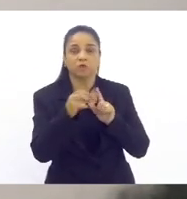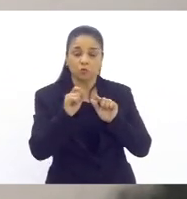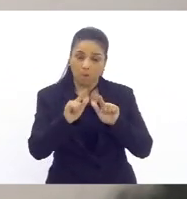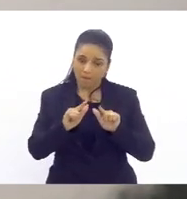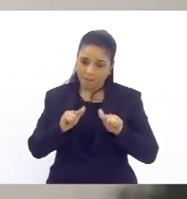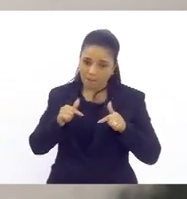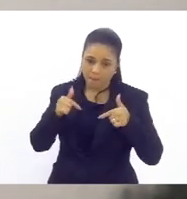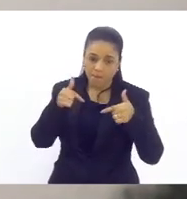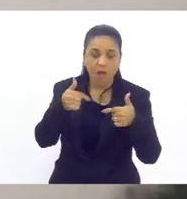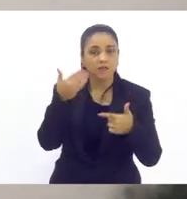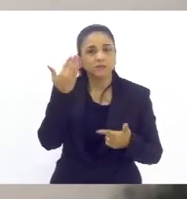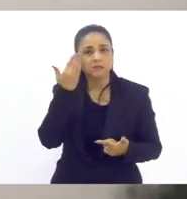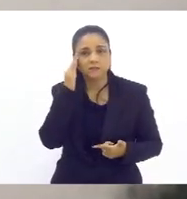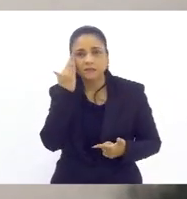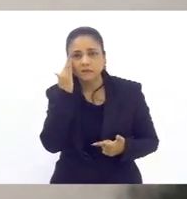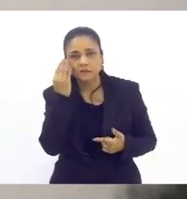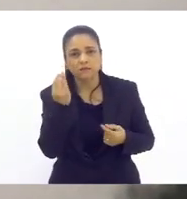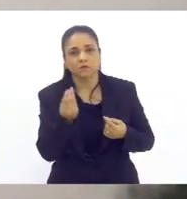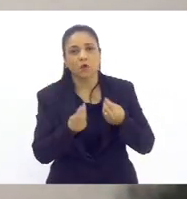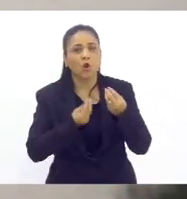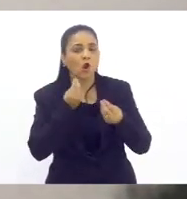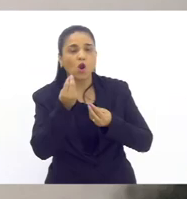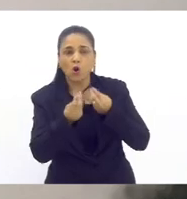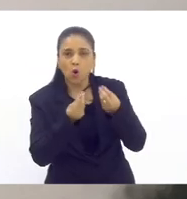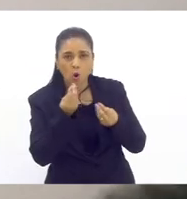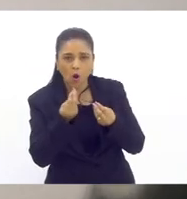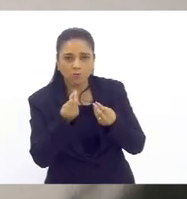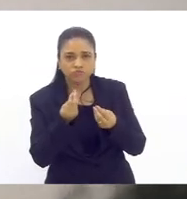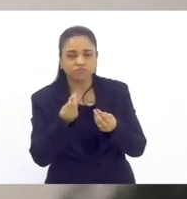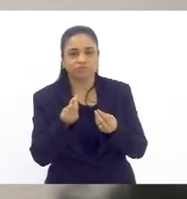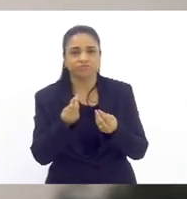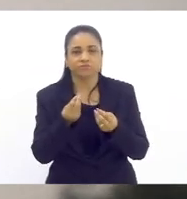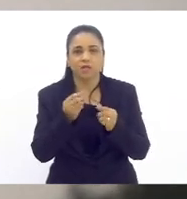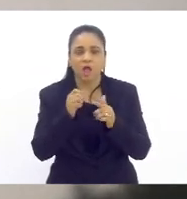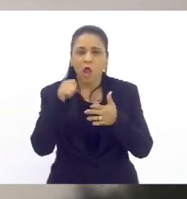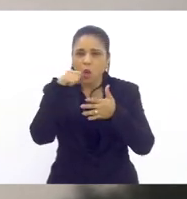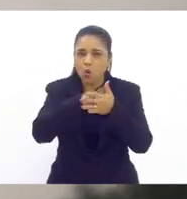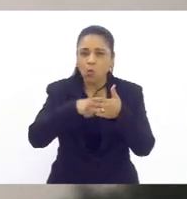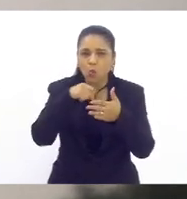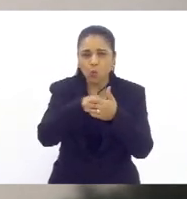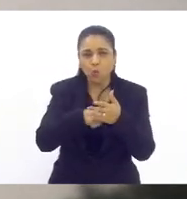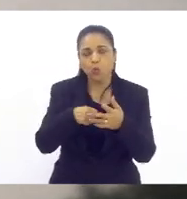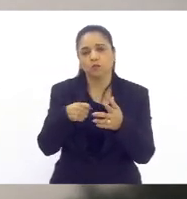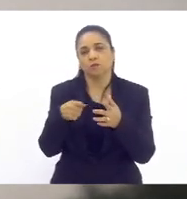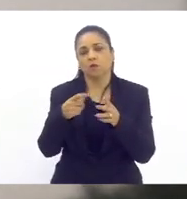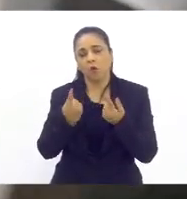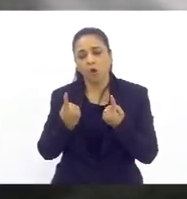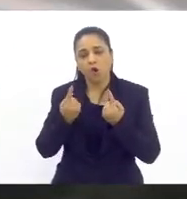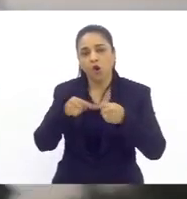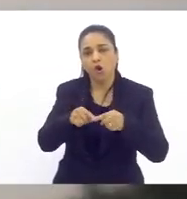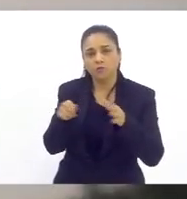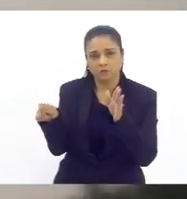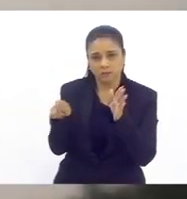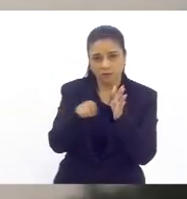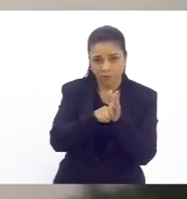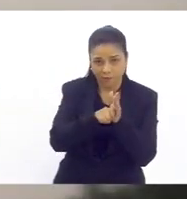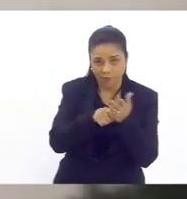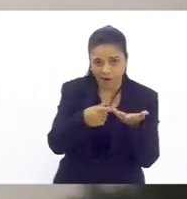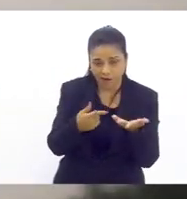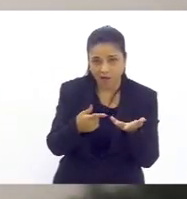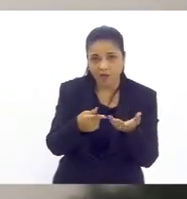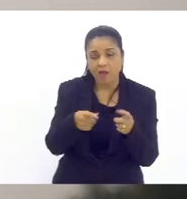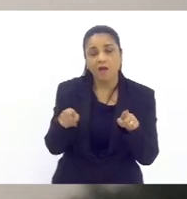da compreensão de como se faz esse enfrentamento ao tráfico de drogas seja no que diz respeito